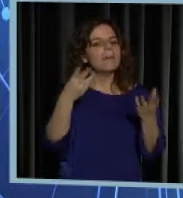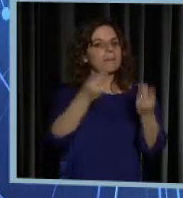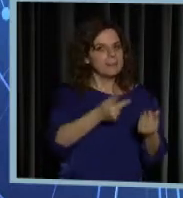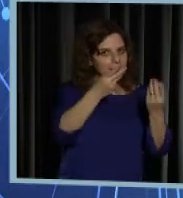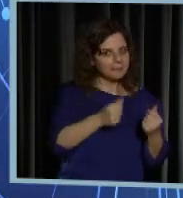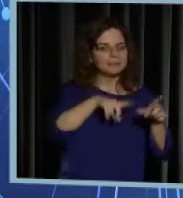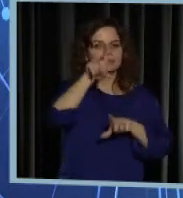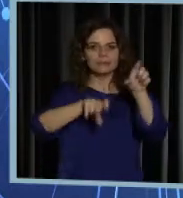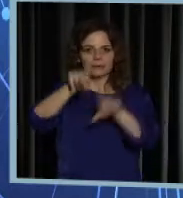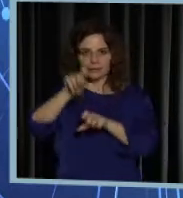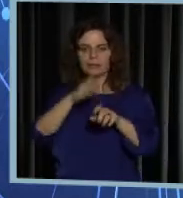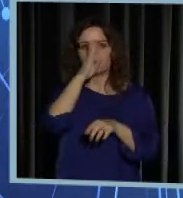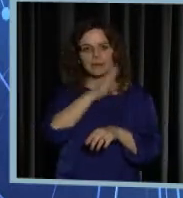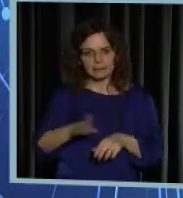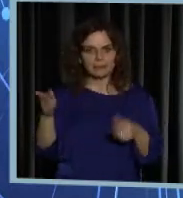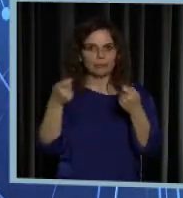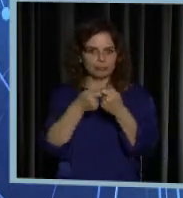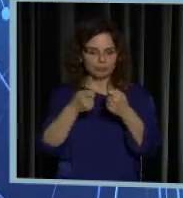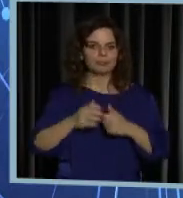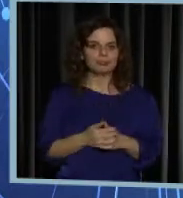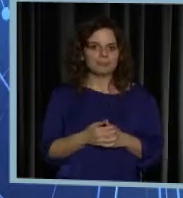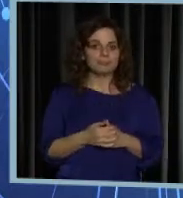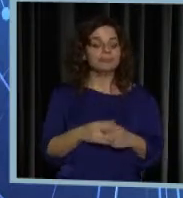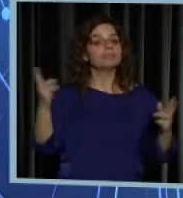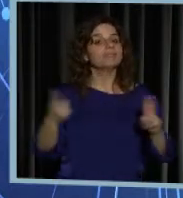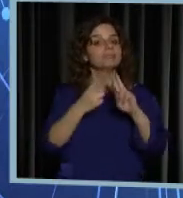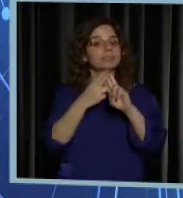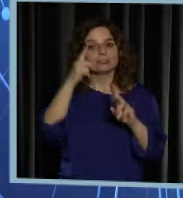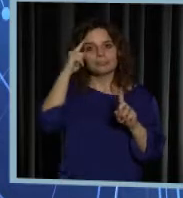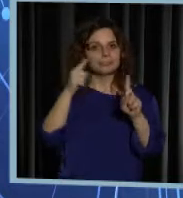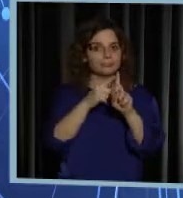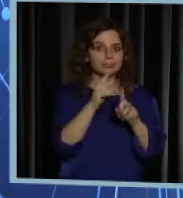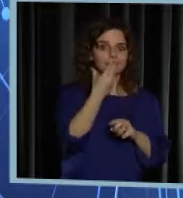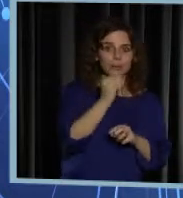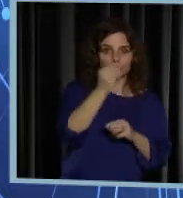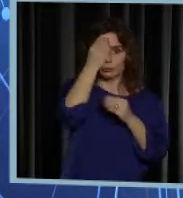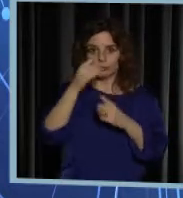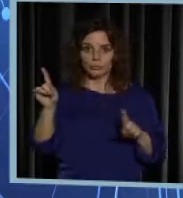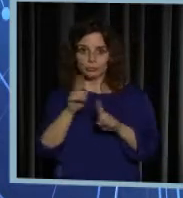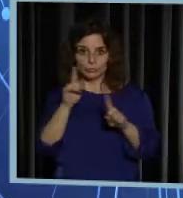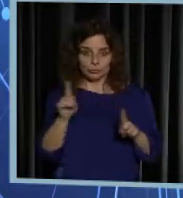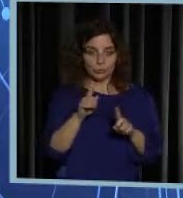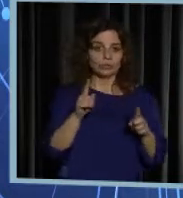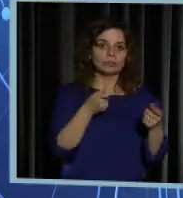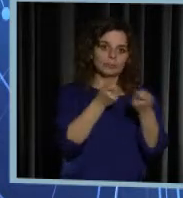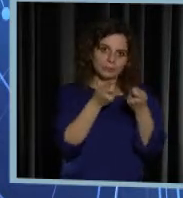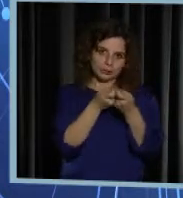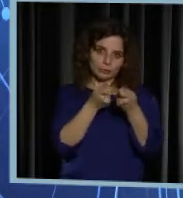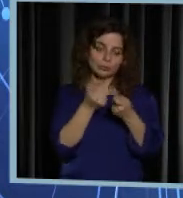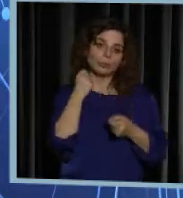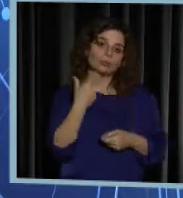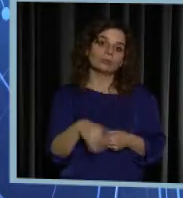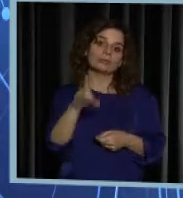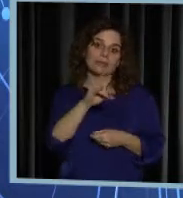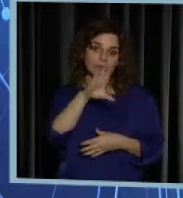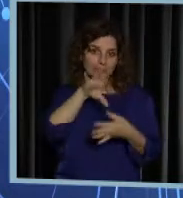Matemática, Estatística e Aplicações. O encontro visa aproximar estudantes e docentes dos 6 cursos